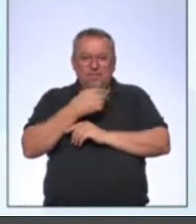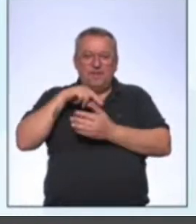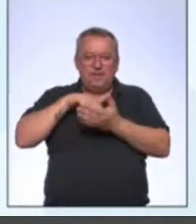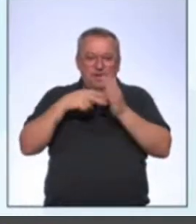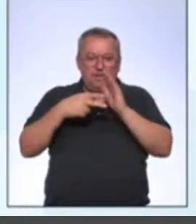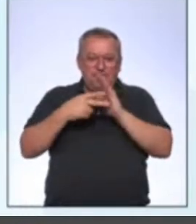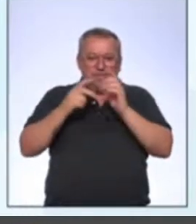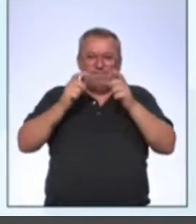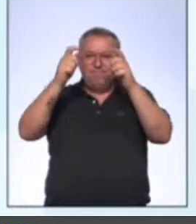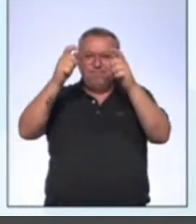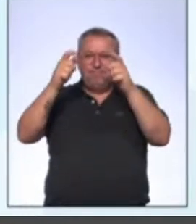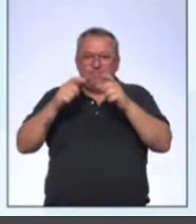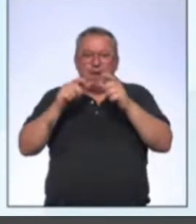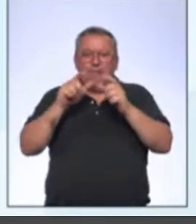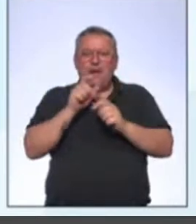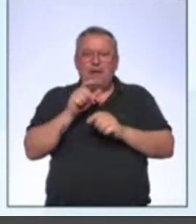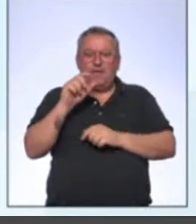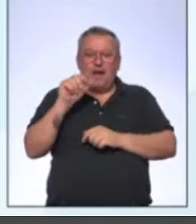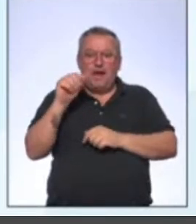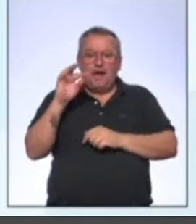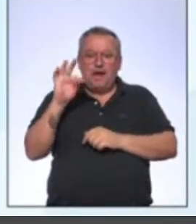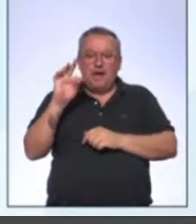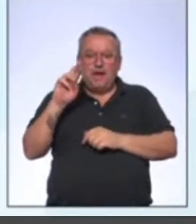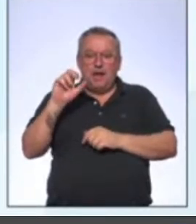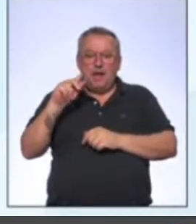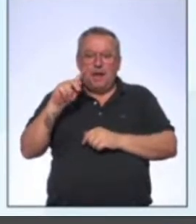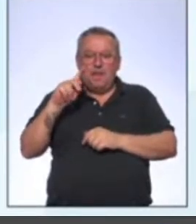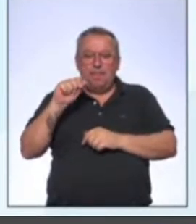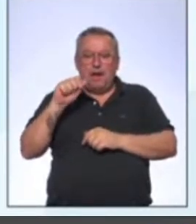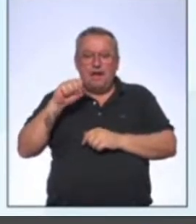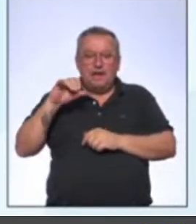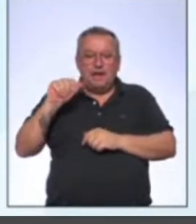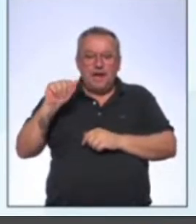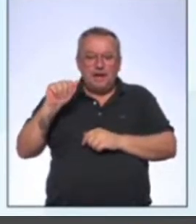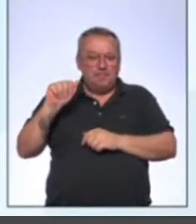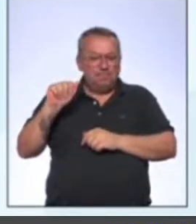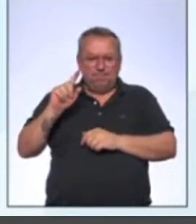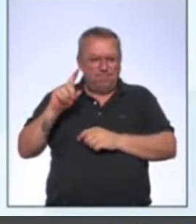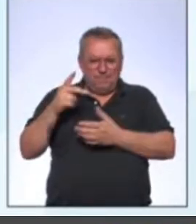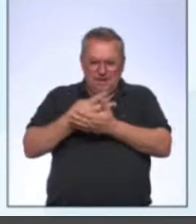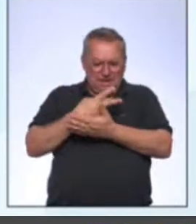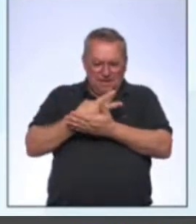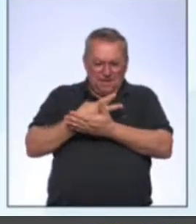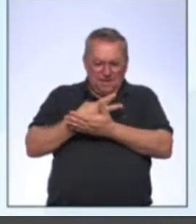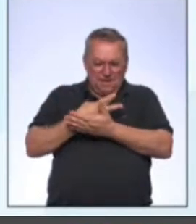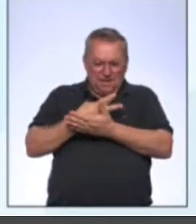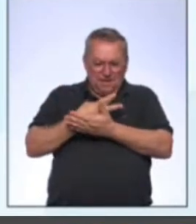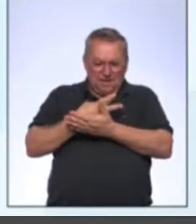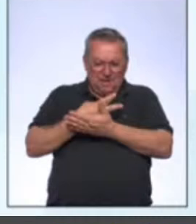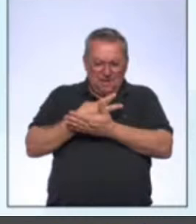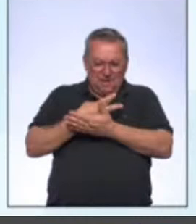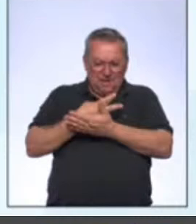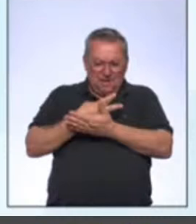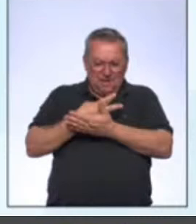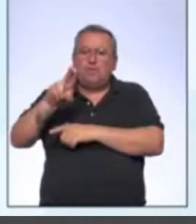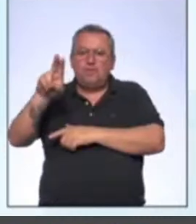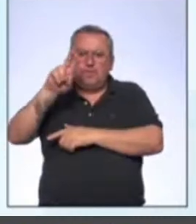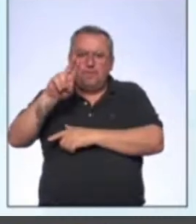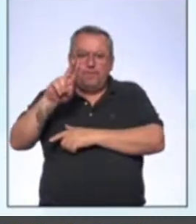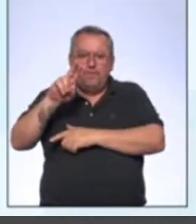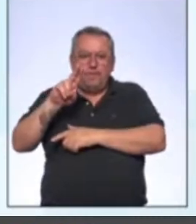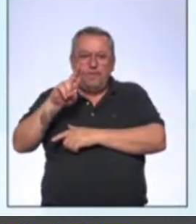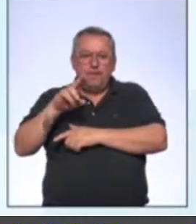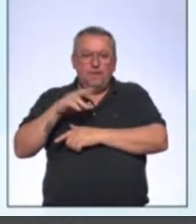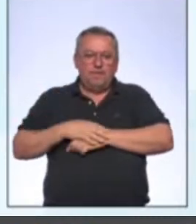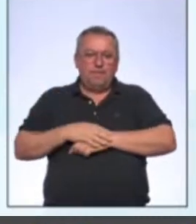é do atrapalha. Isso daí não está errado, tá, gente? É a marca de regionalismo.